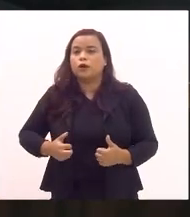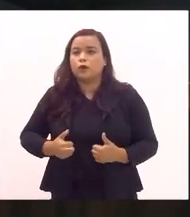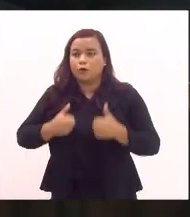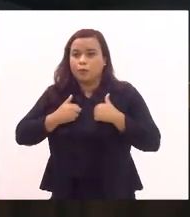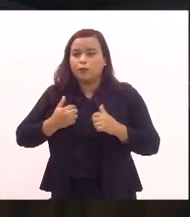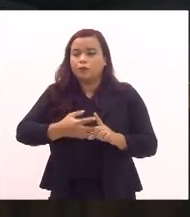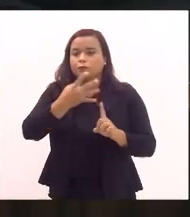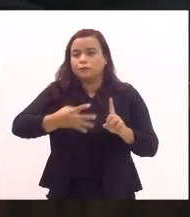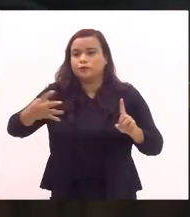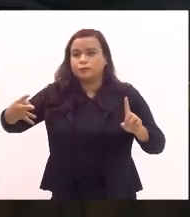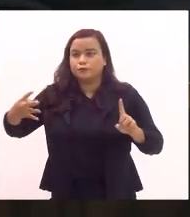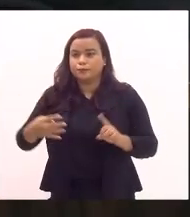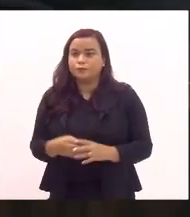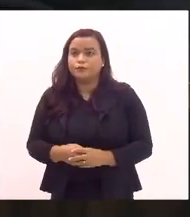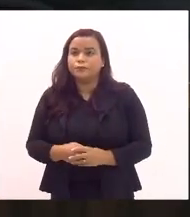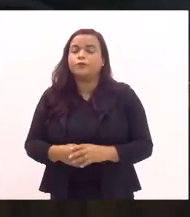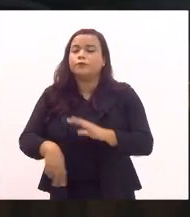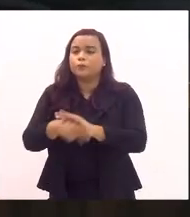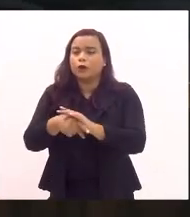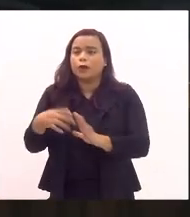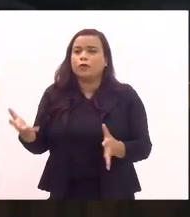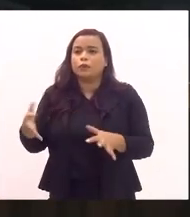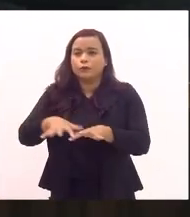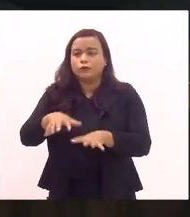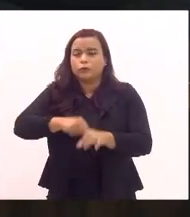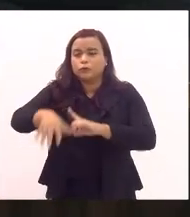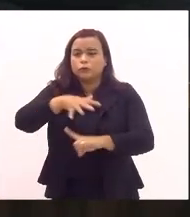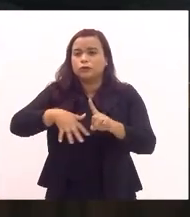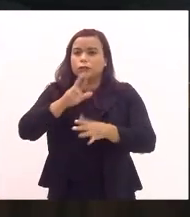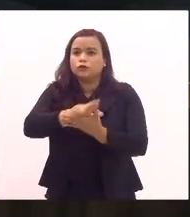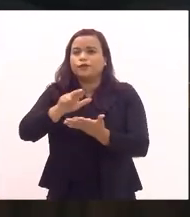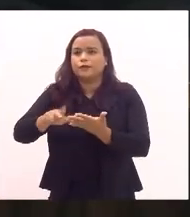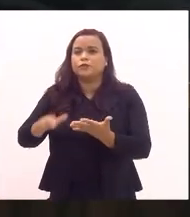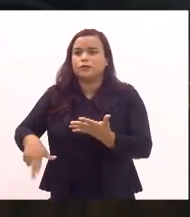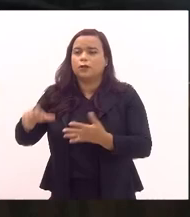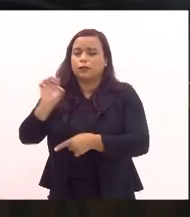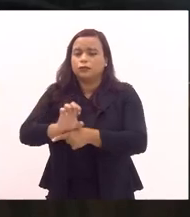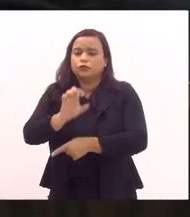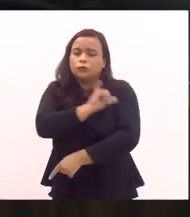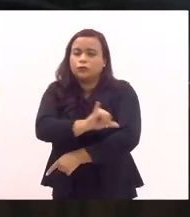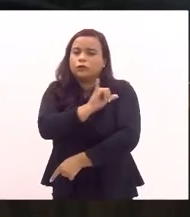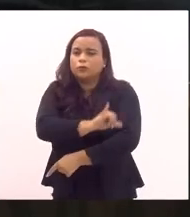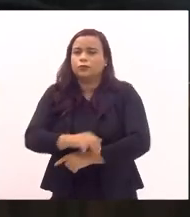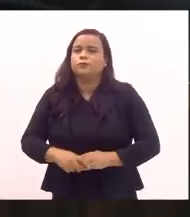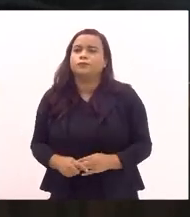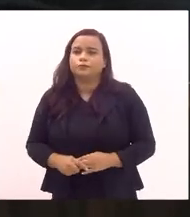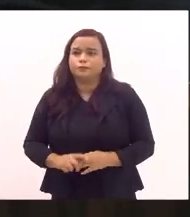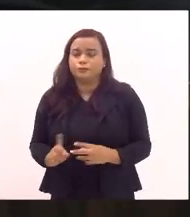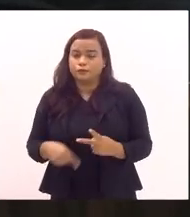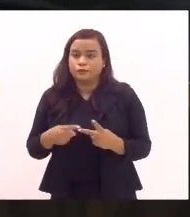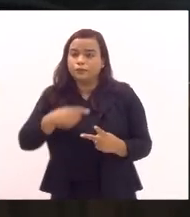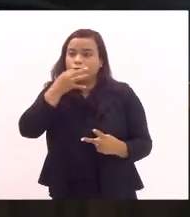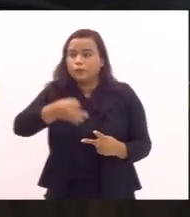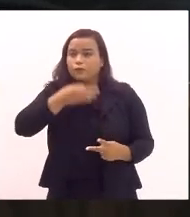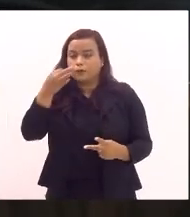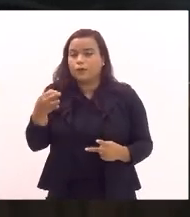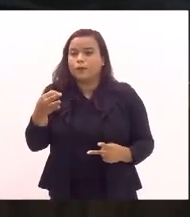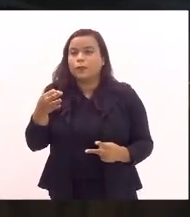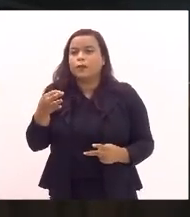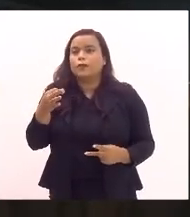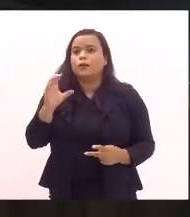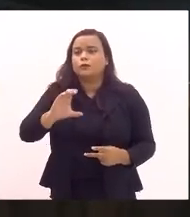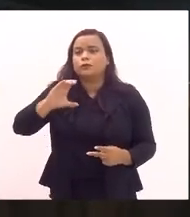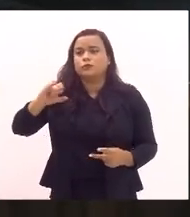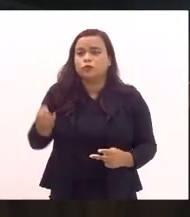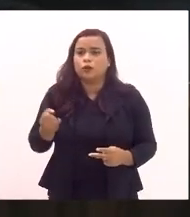orgulho LGBT de inclusão social da diversidade no estado do Rio de Janeiro e dá outras providências pareceres comissão